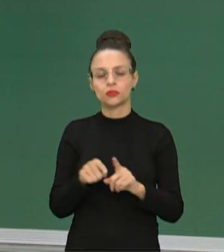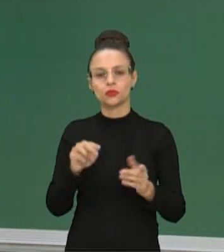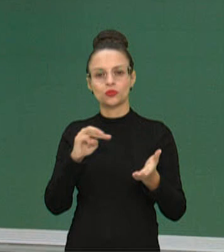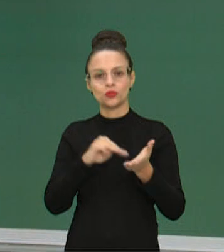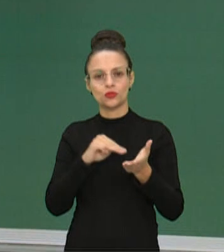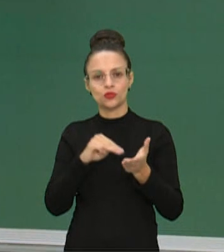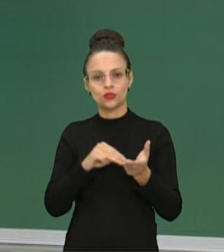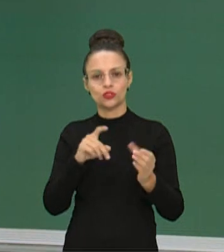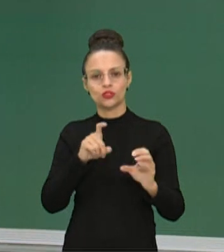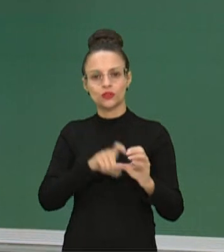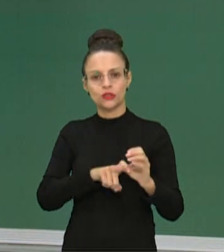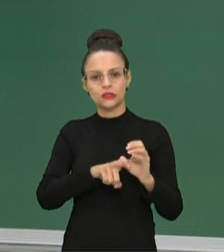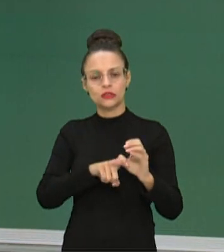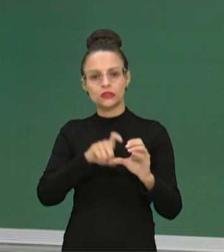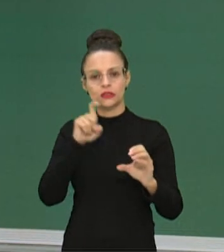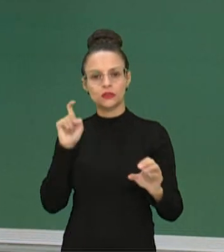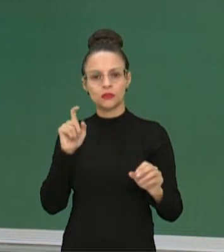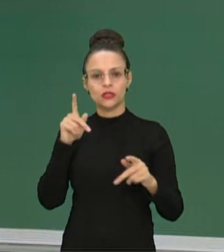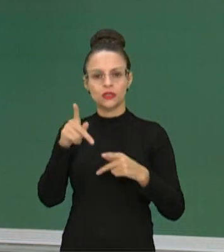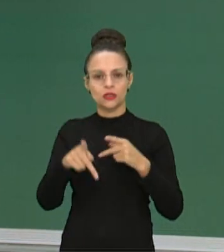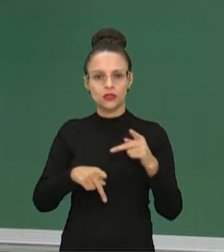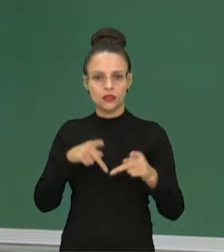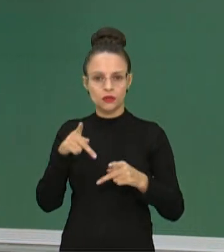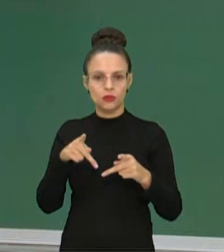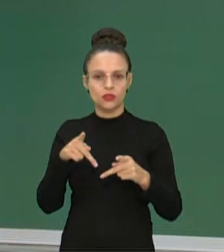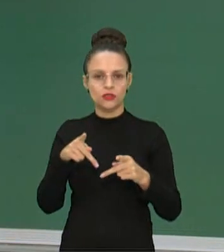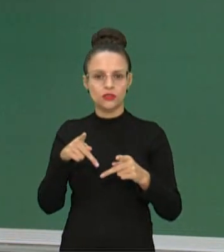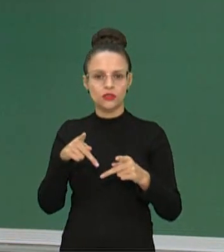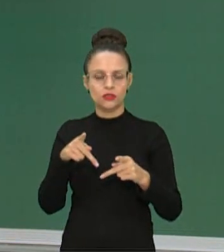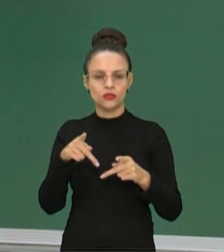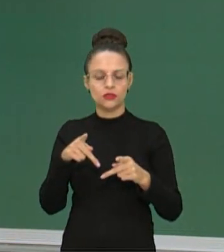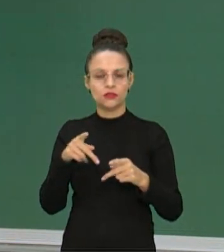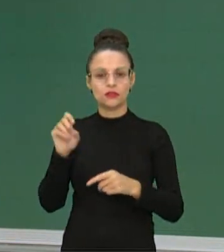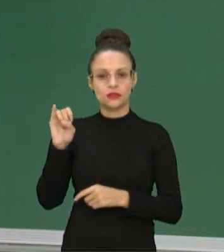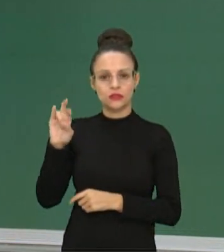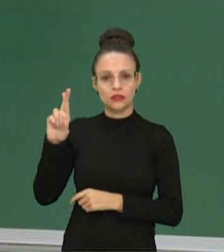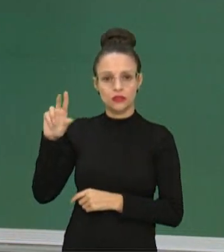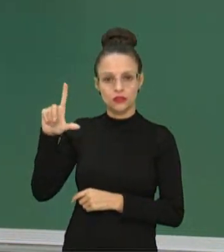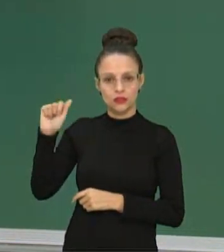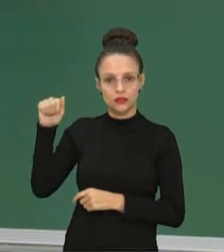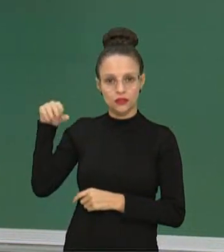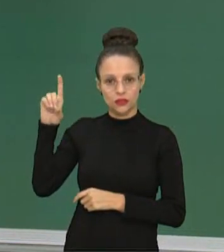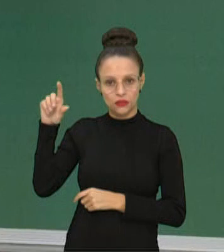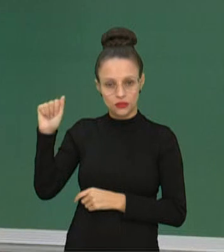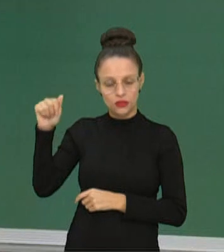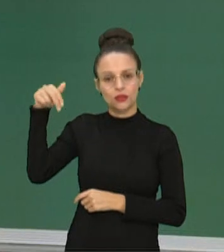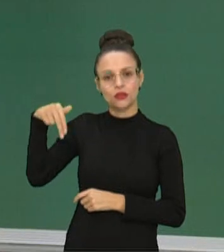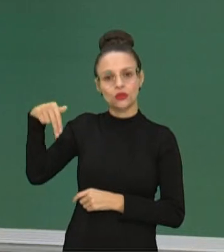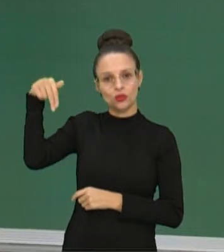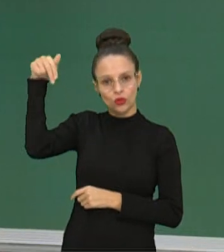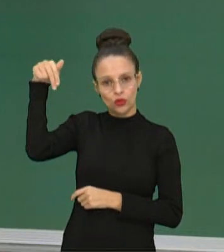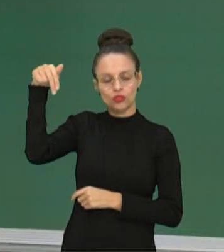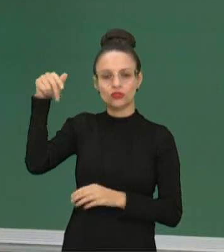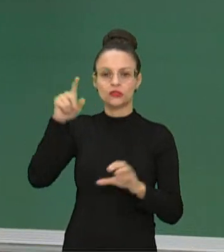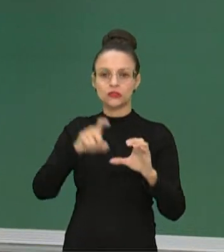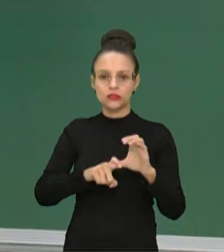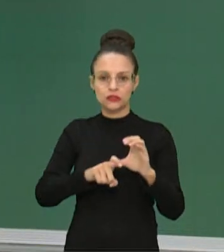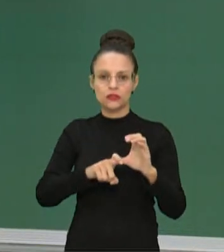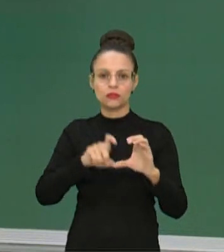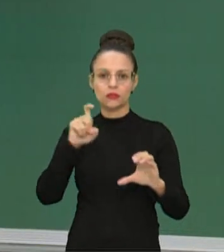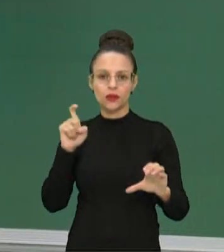separação da população do Reino da Irlanda do Norte? Irlanda do Norte quer se